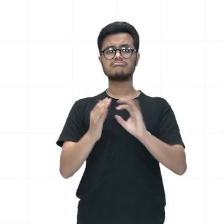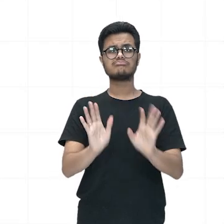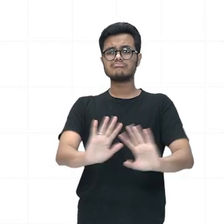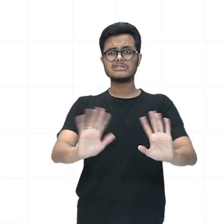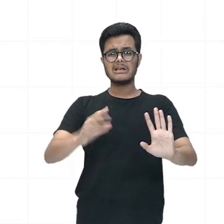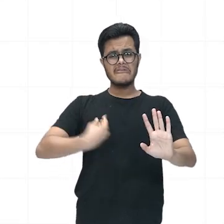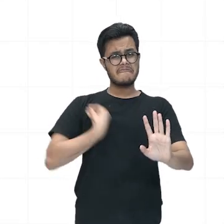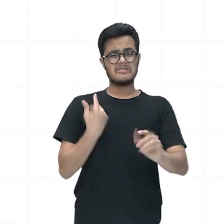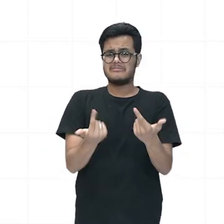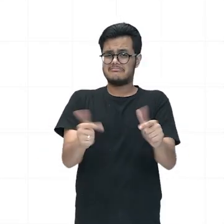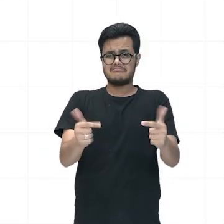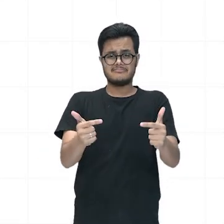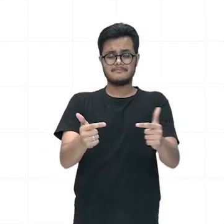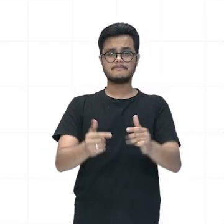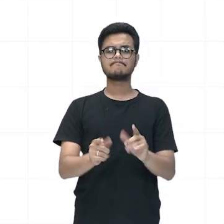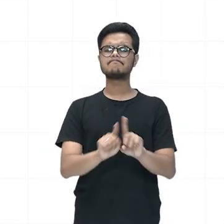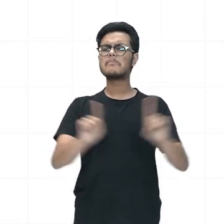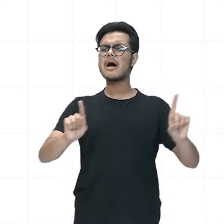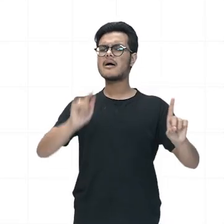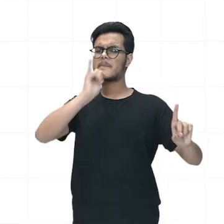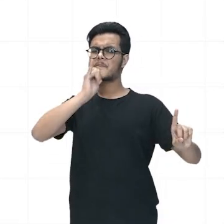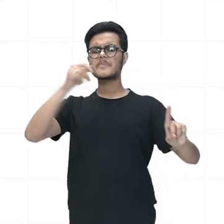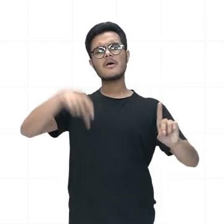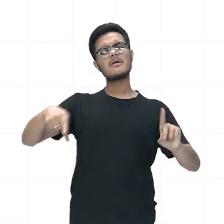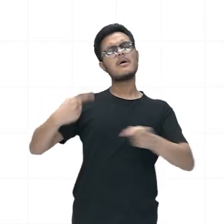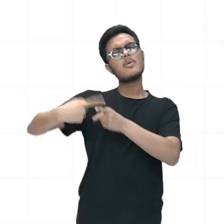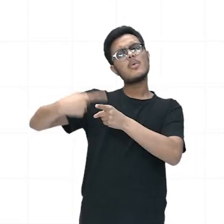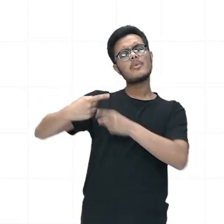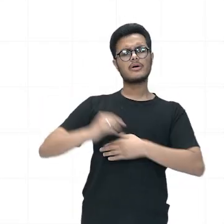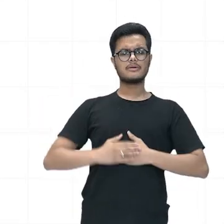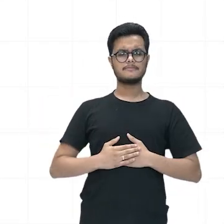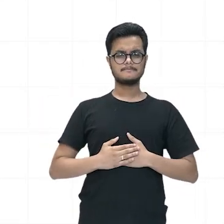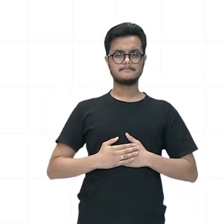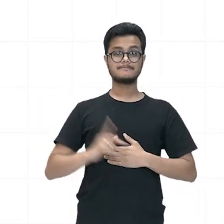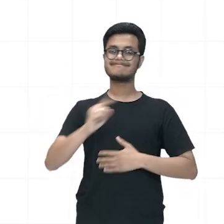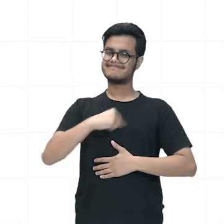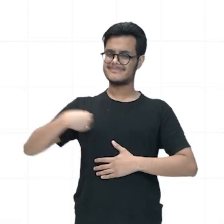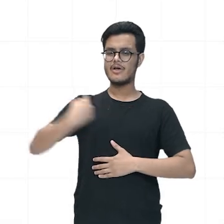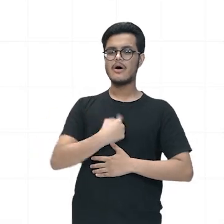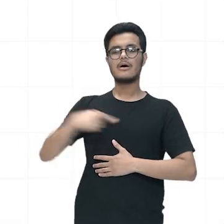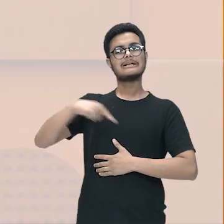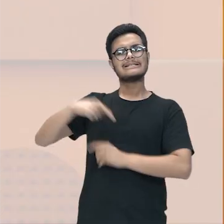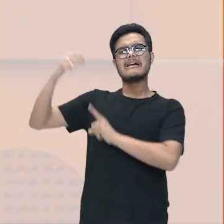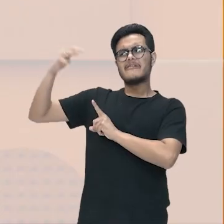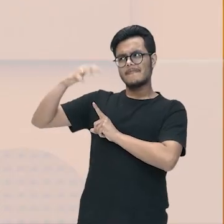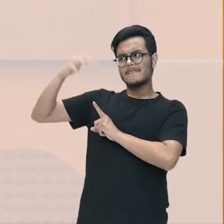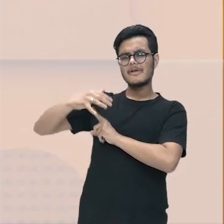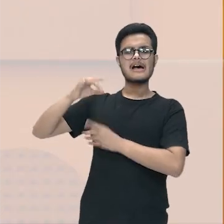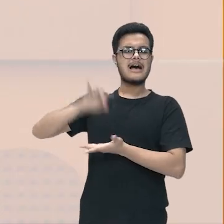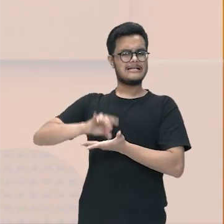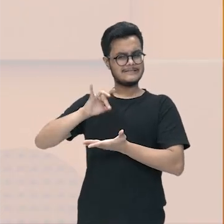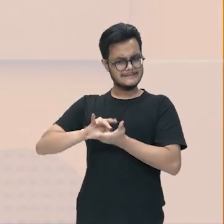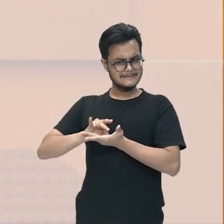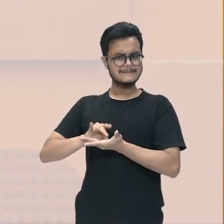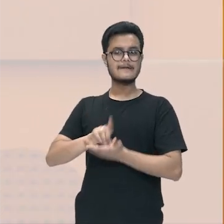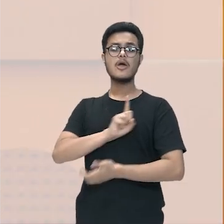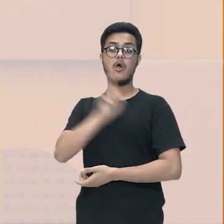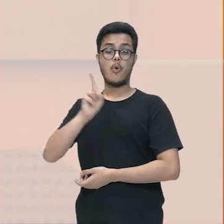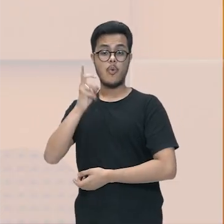não existiria. Mas, professora, por quê? Porque nós somos fortemente influenciados por